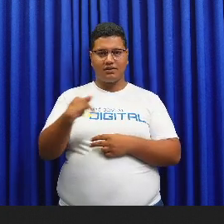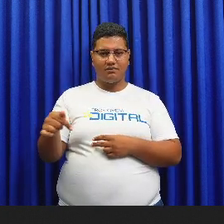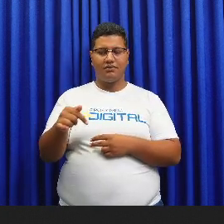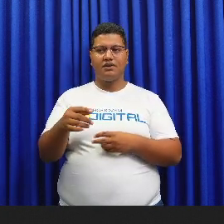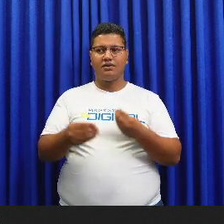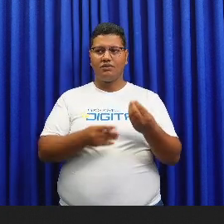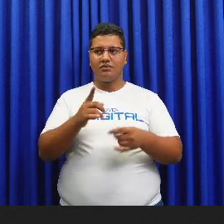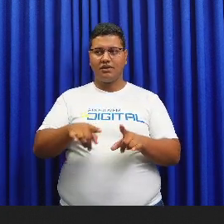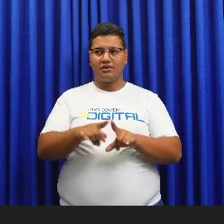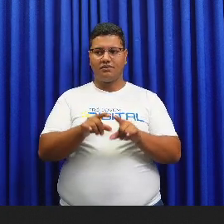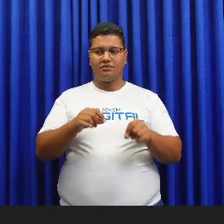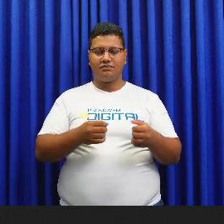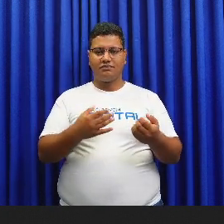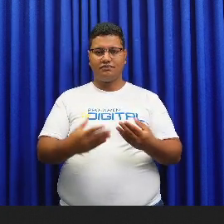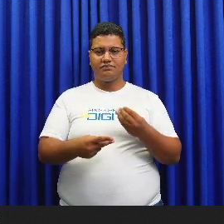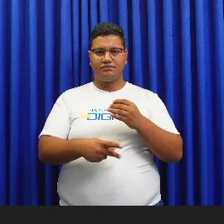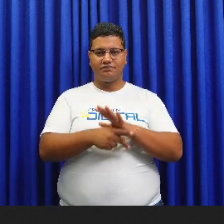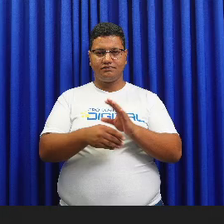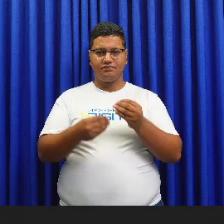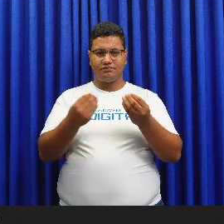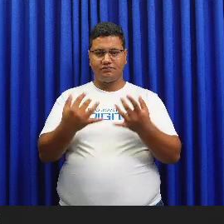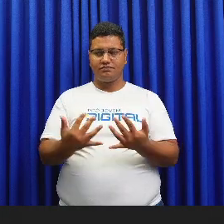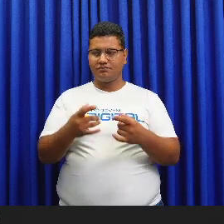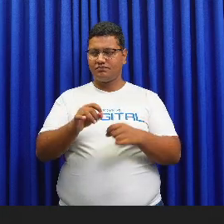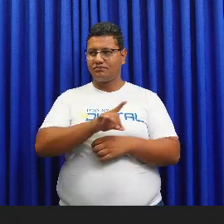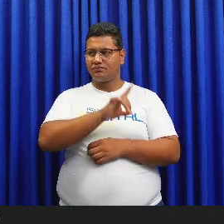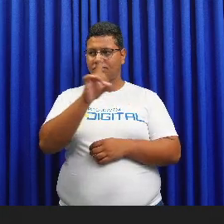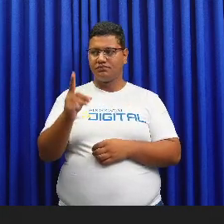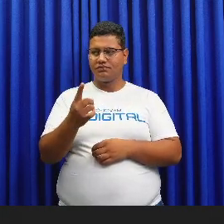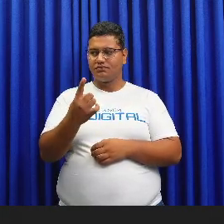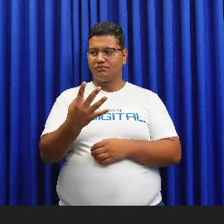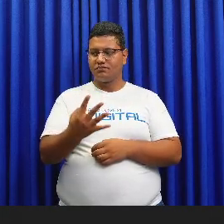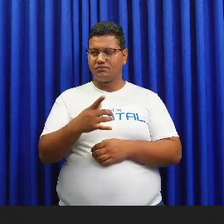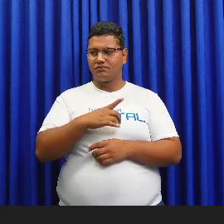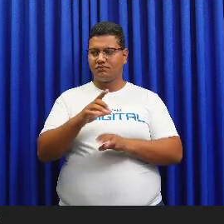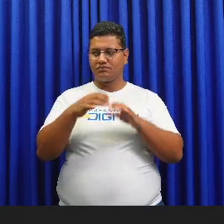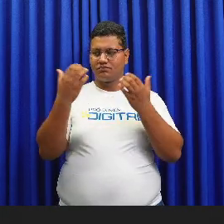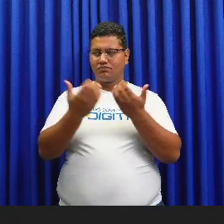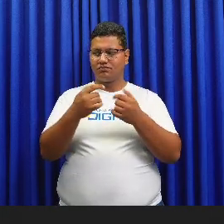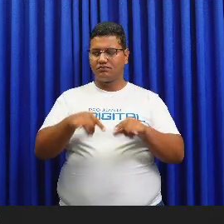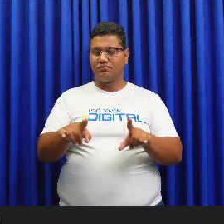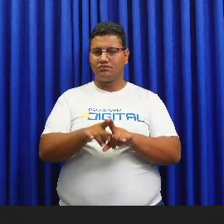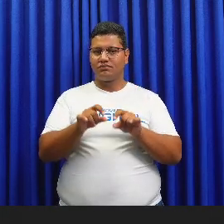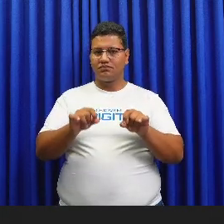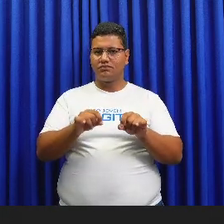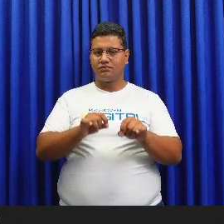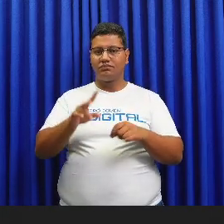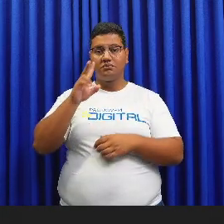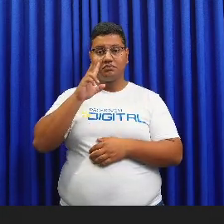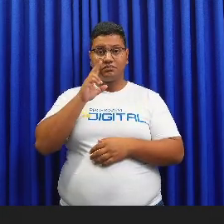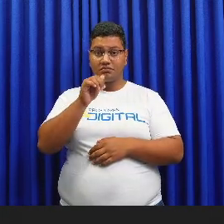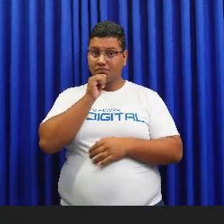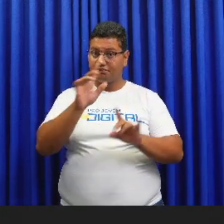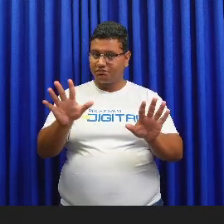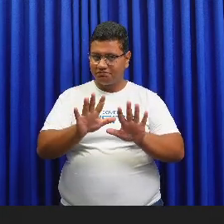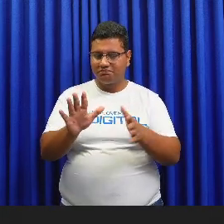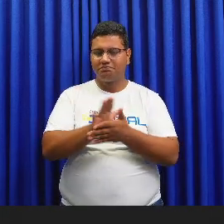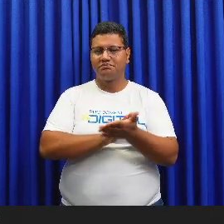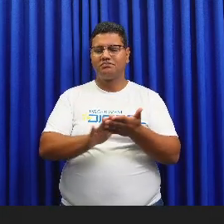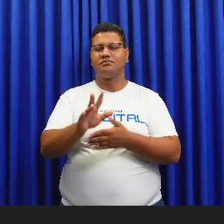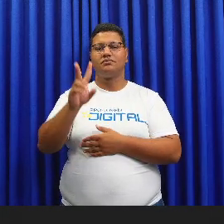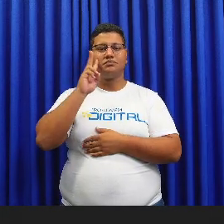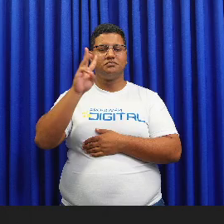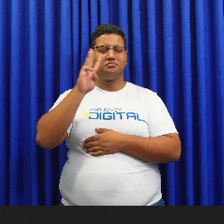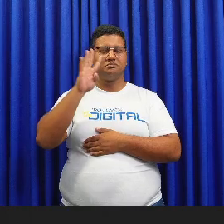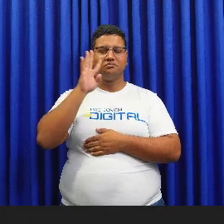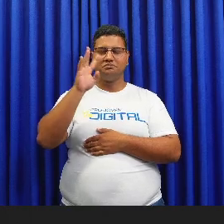semana, ou seja, na minha semana, ó, domingo, dia 14, eu tenho esse evento aqui. Na segunda ainda não tenho nada. Terça, quarta, quinta,